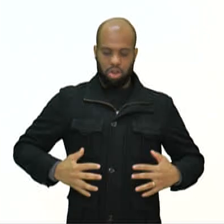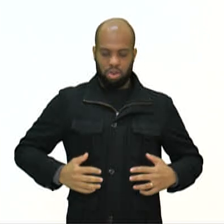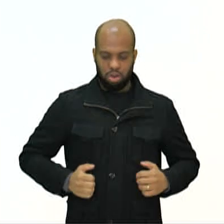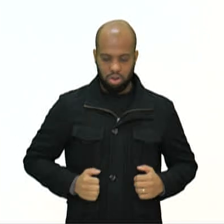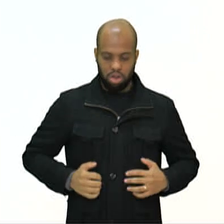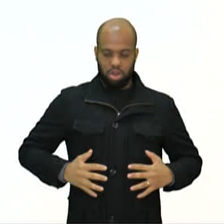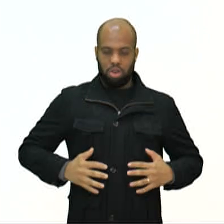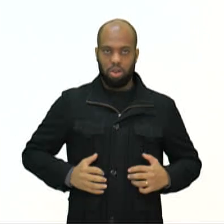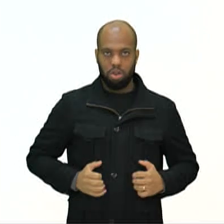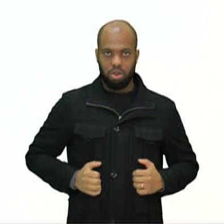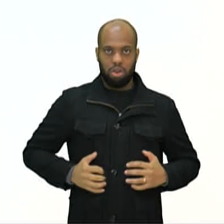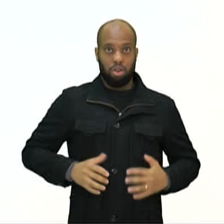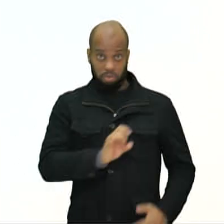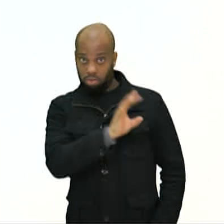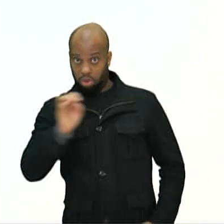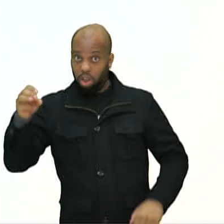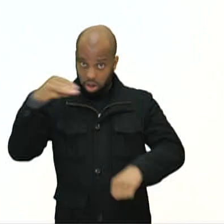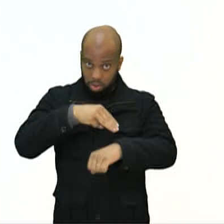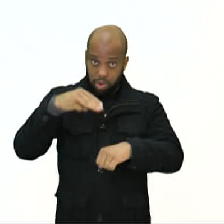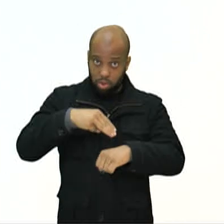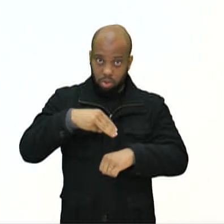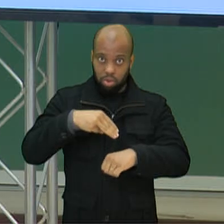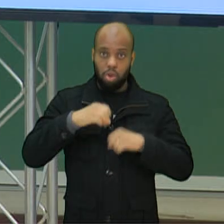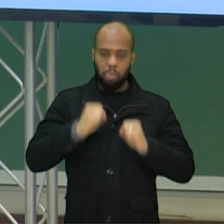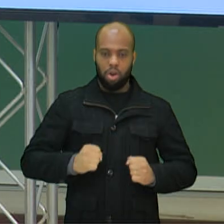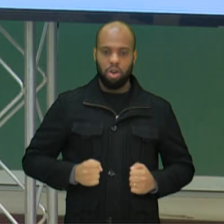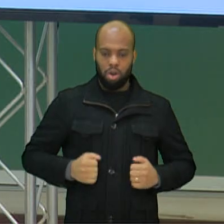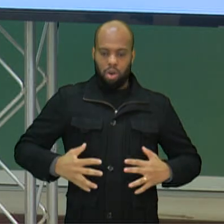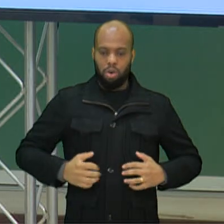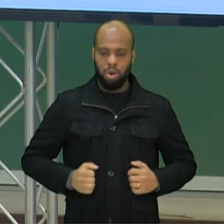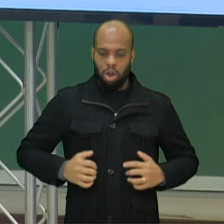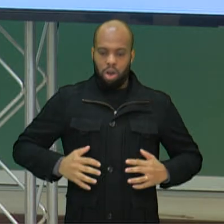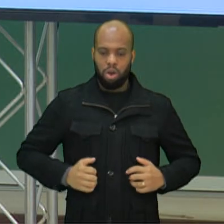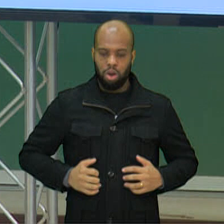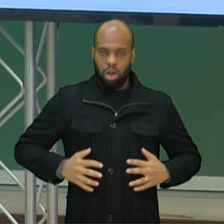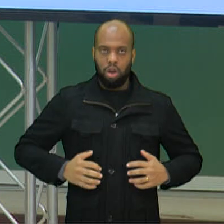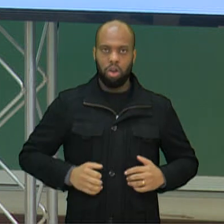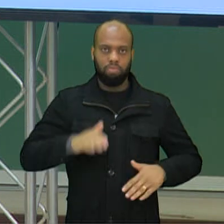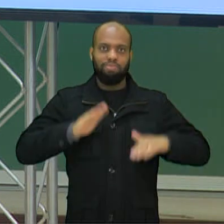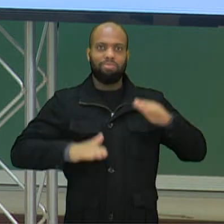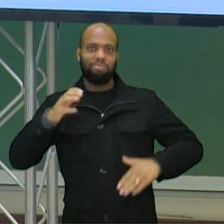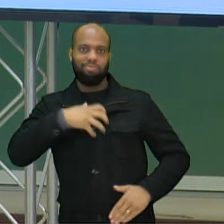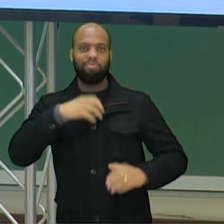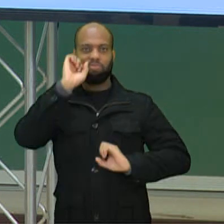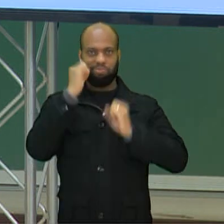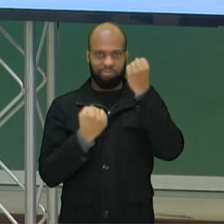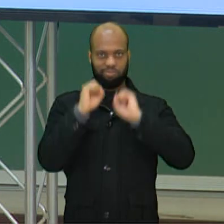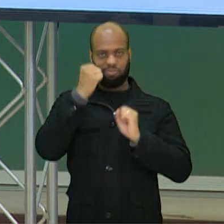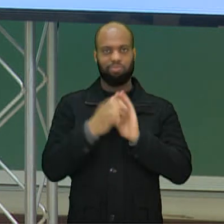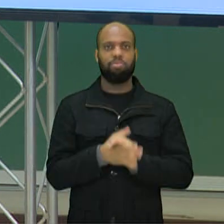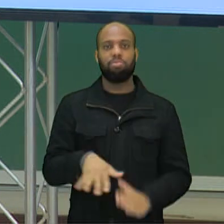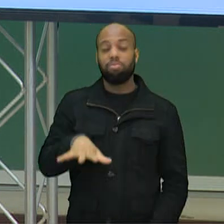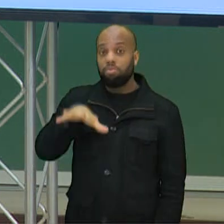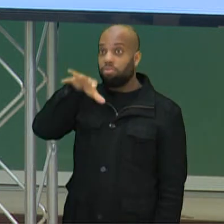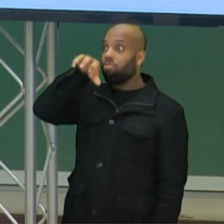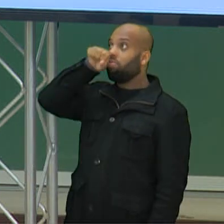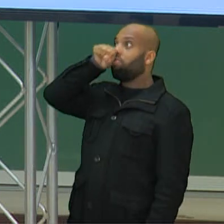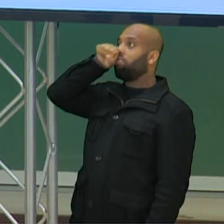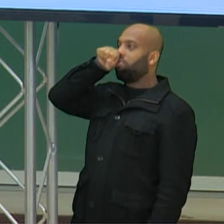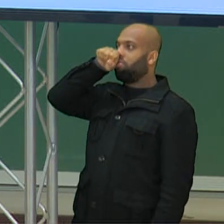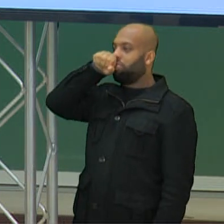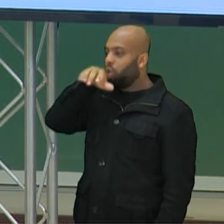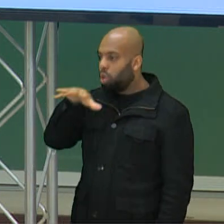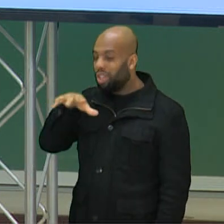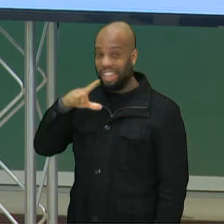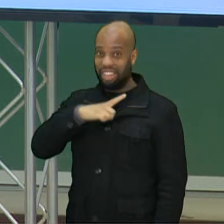minuto. Essa ventilação, ela vai aumentar em função da prática de exercício físico. A respiração ainda externa